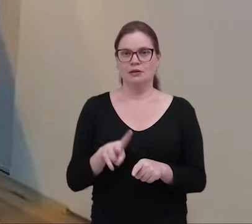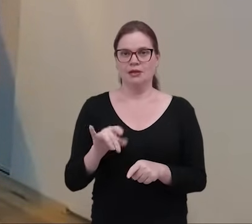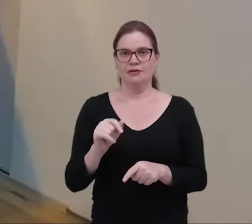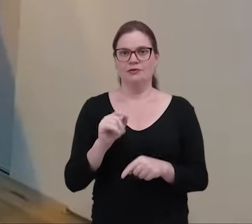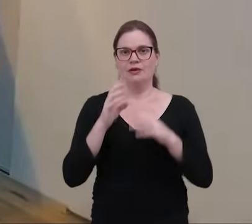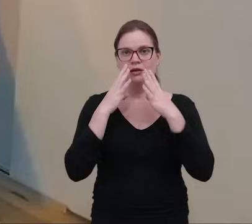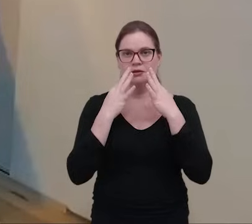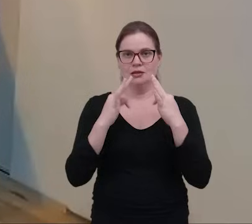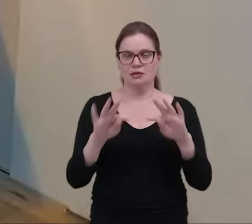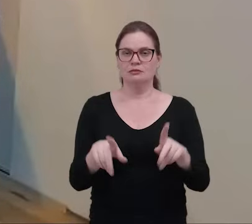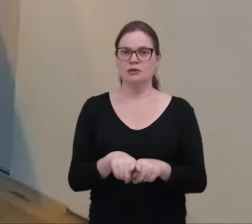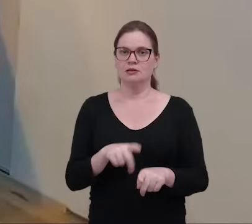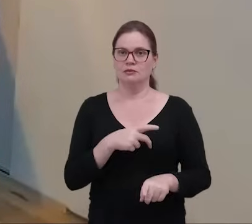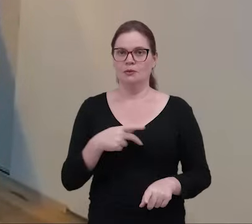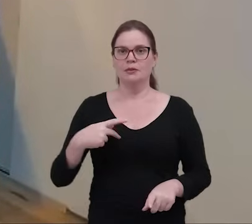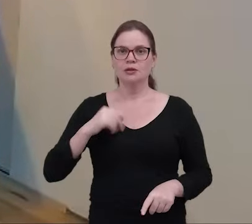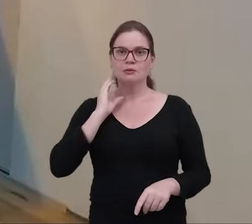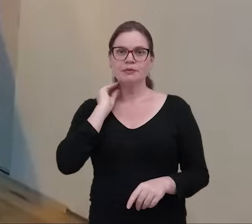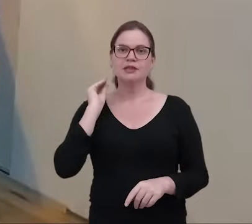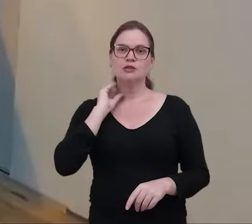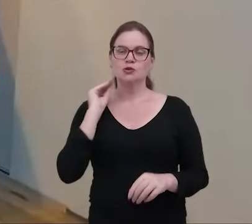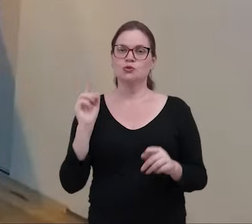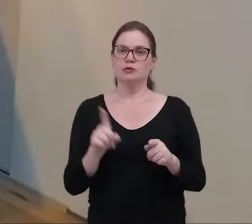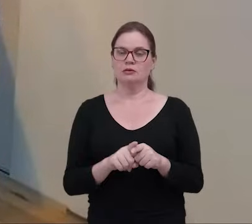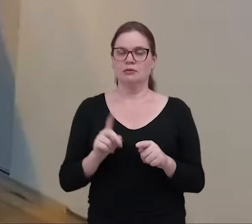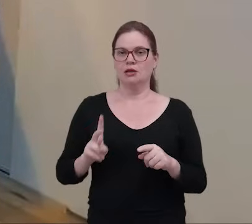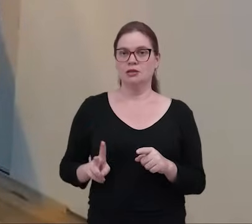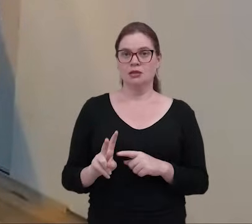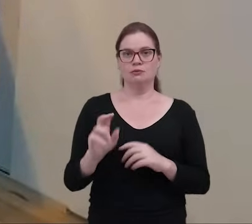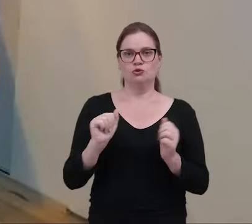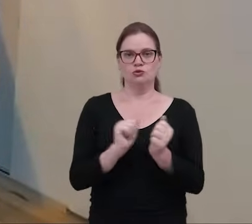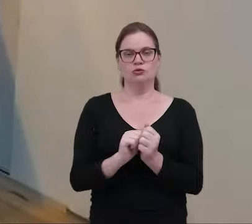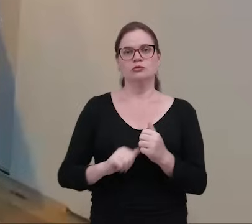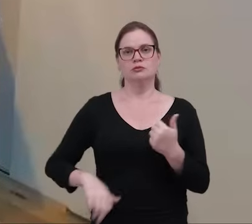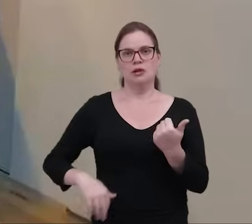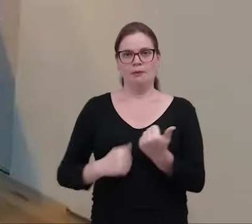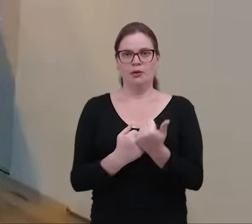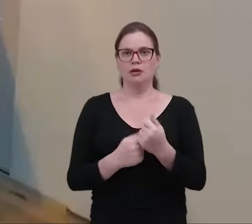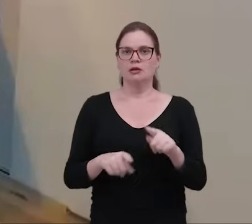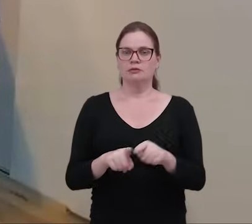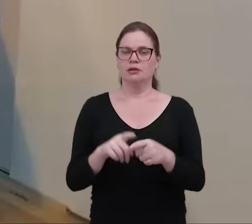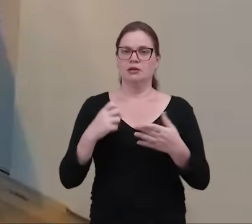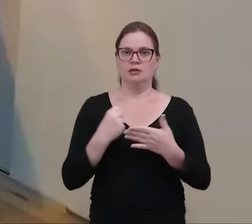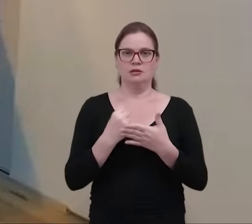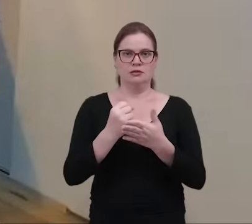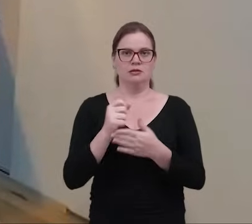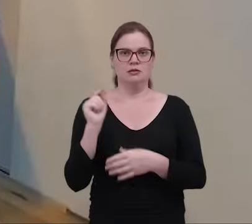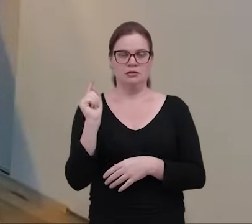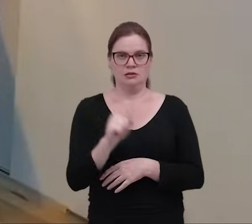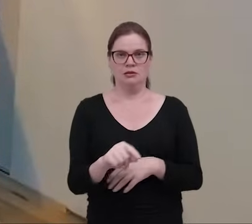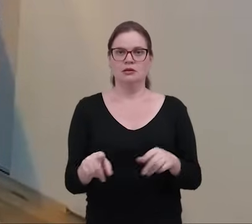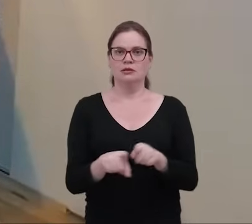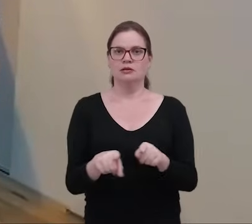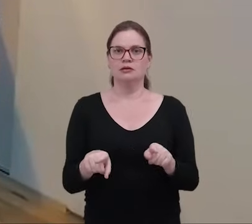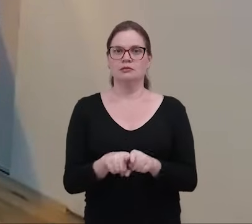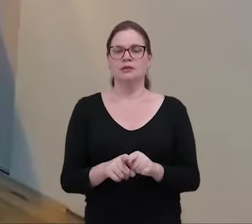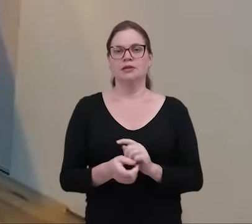testemunho também, o pastor Bísio, que desde o início também o pastor Bísio ajudou também nos dando assistência lá, ele estava